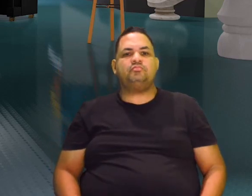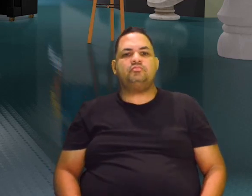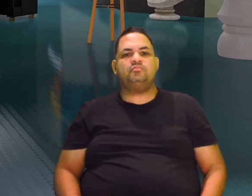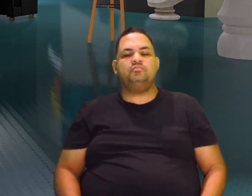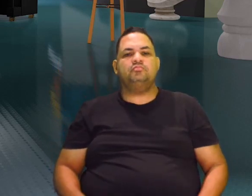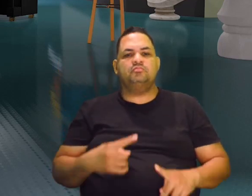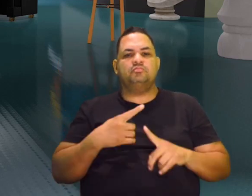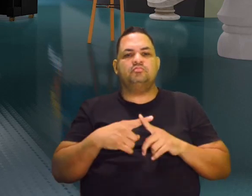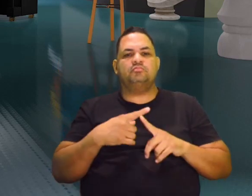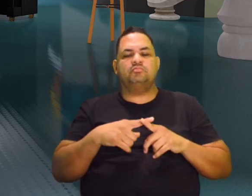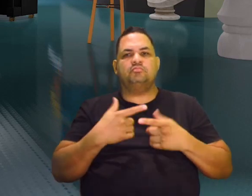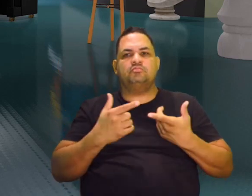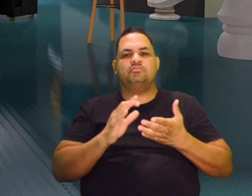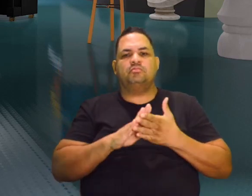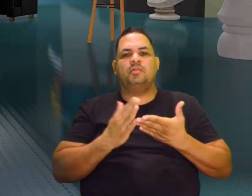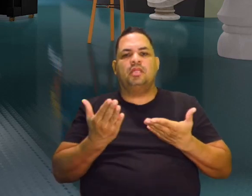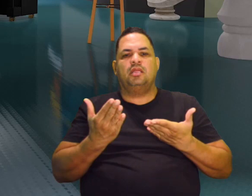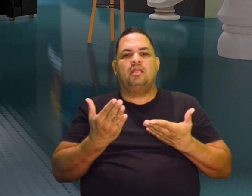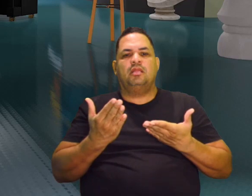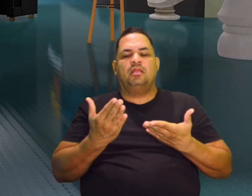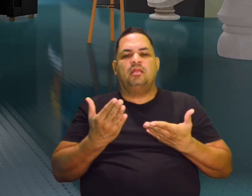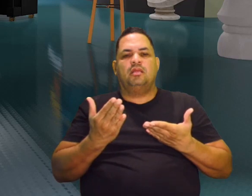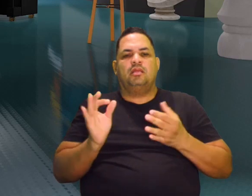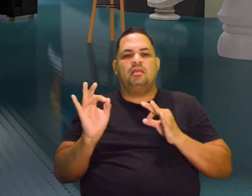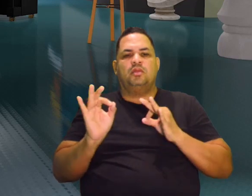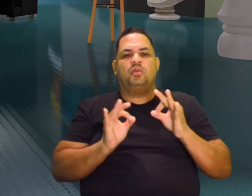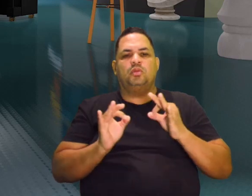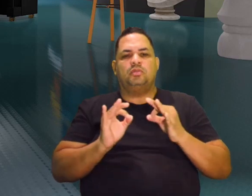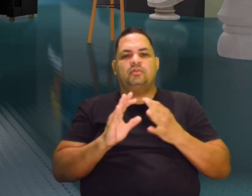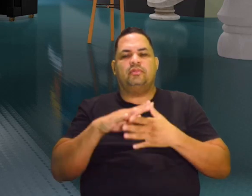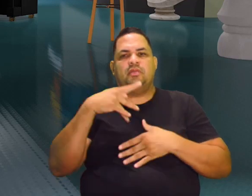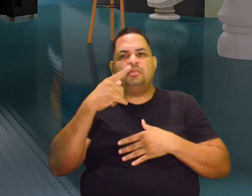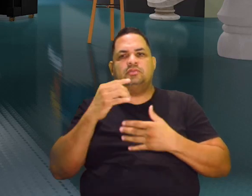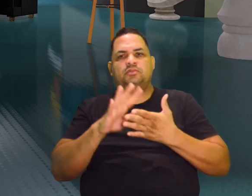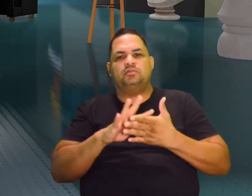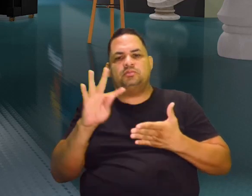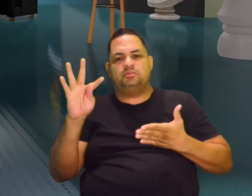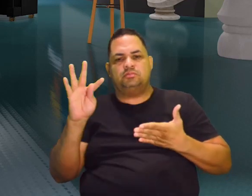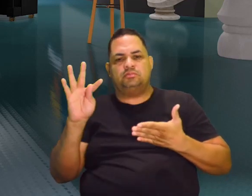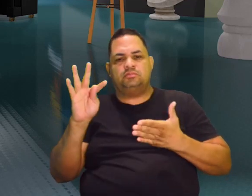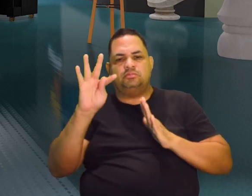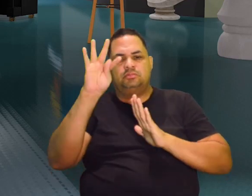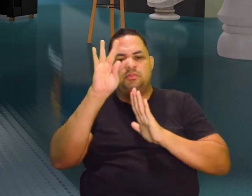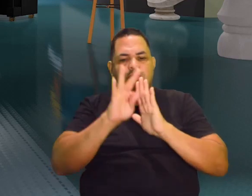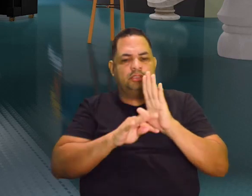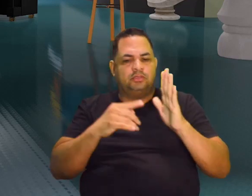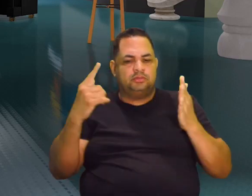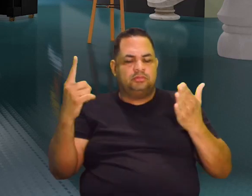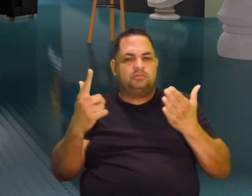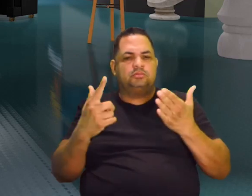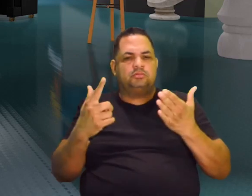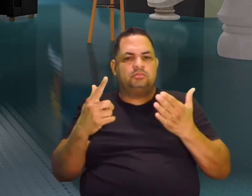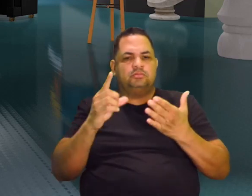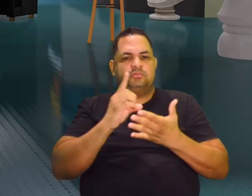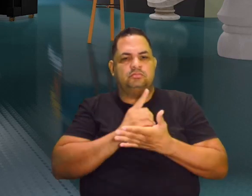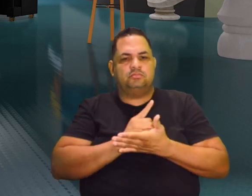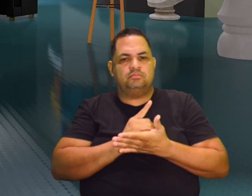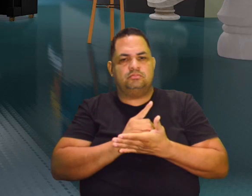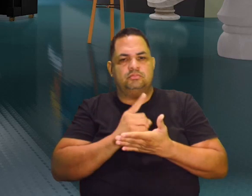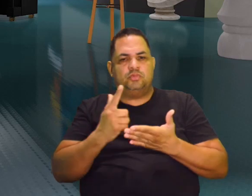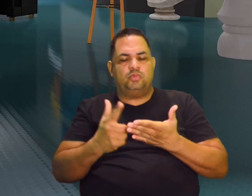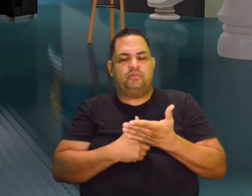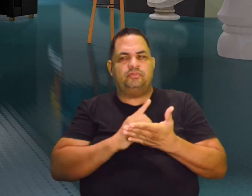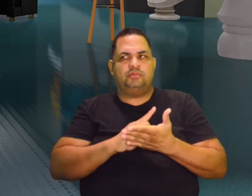maioria das obras nesse período era, então, sobre os textos bíblicos, né? Havia muita